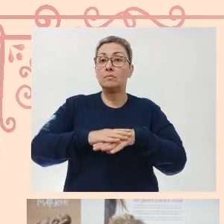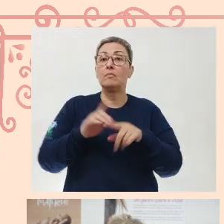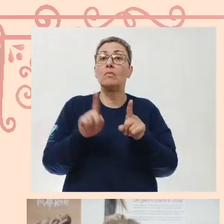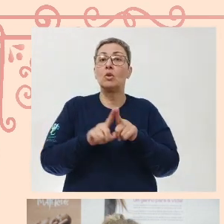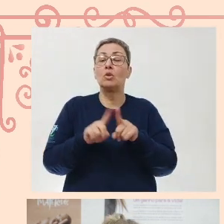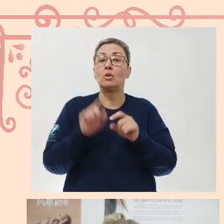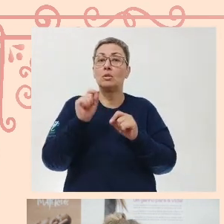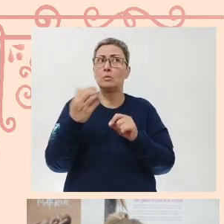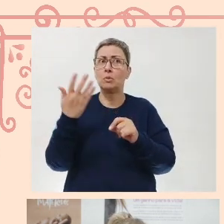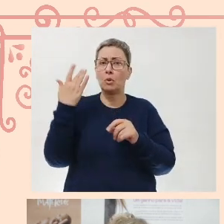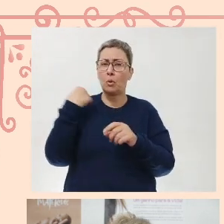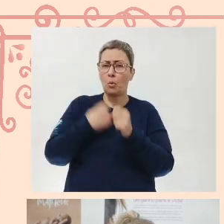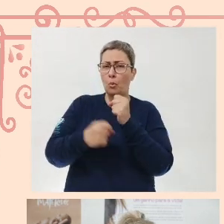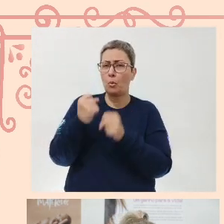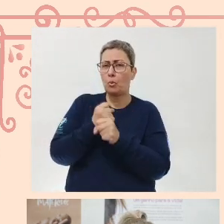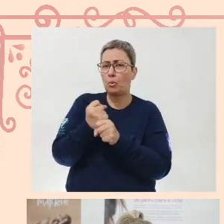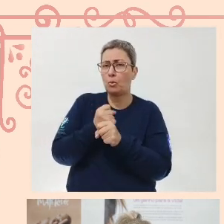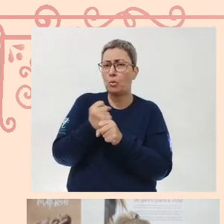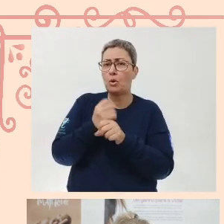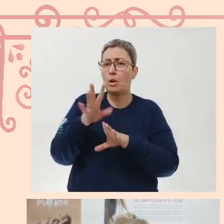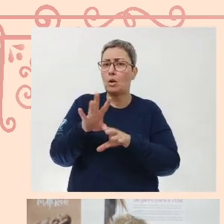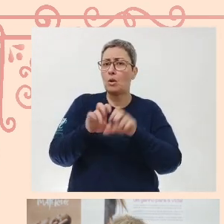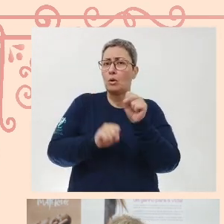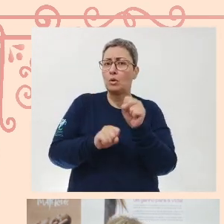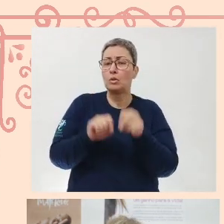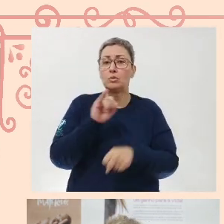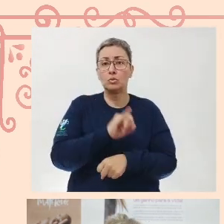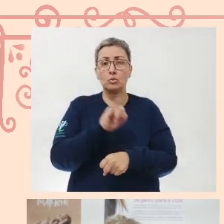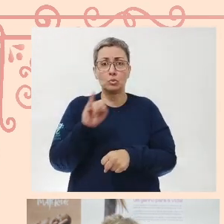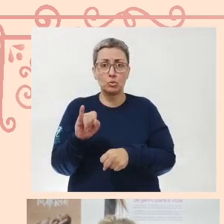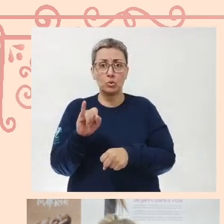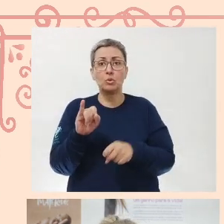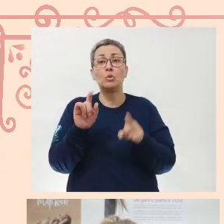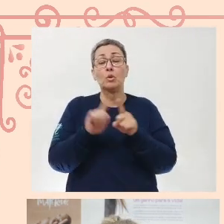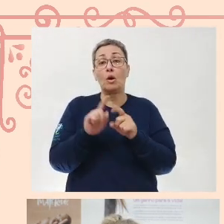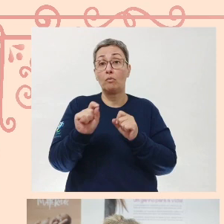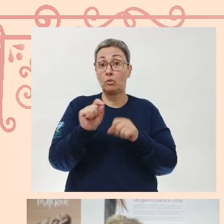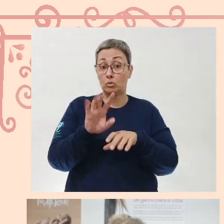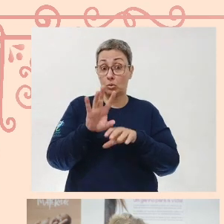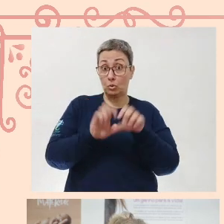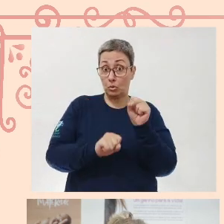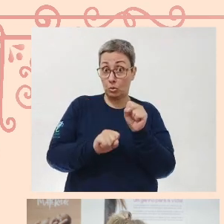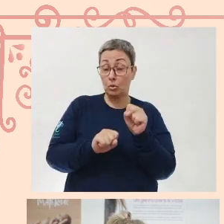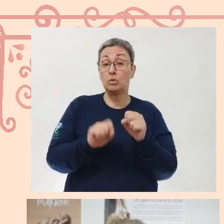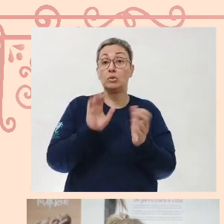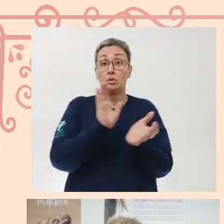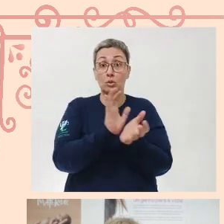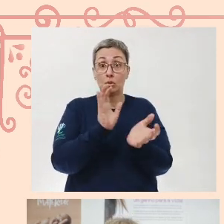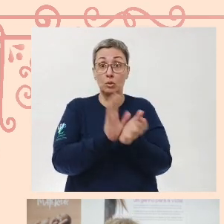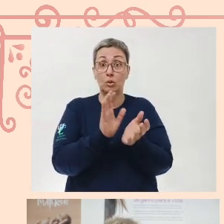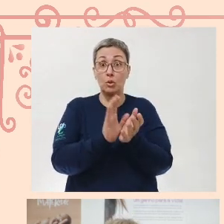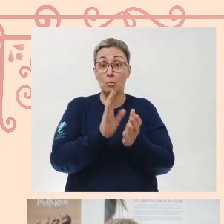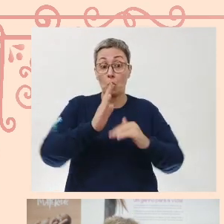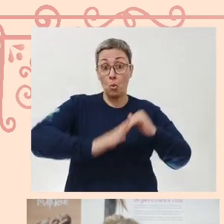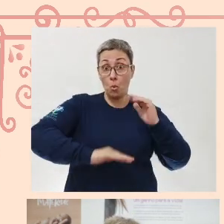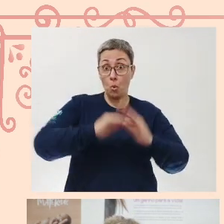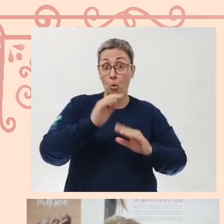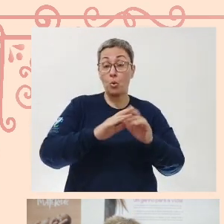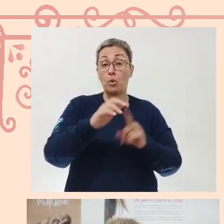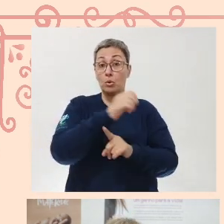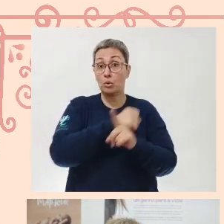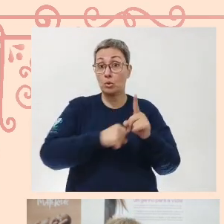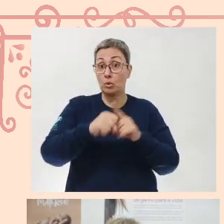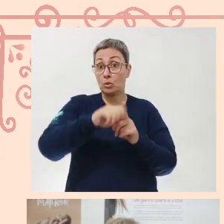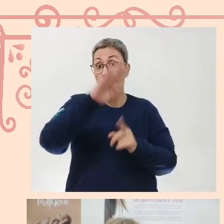E realizamos, nos últimos anos, a formação de instrutores, Eles foram formados pelo Grupo